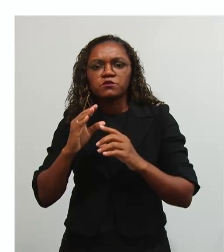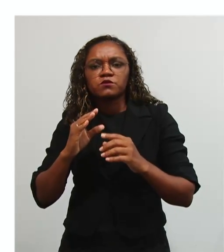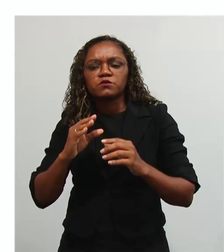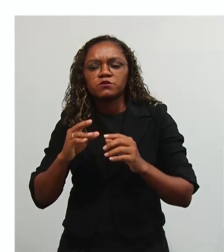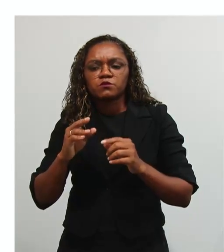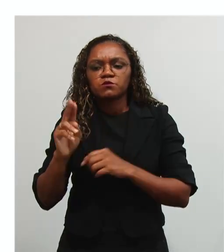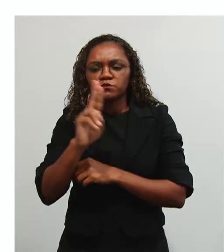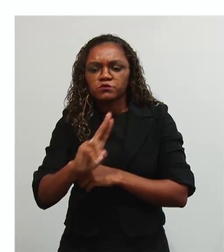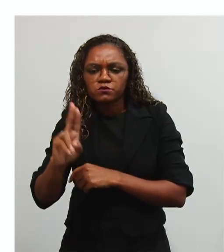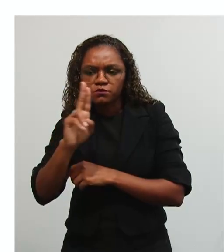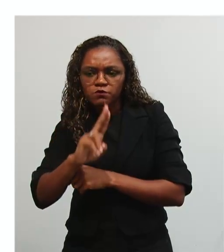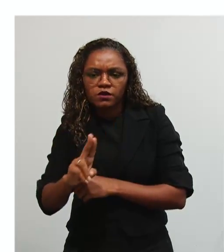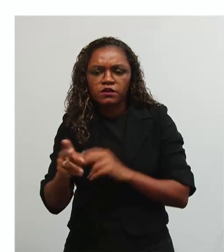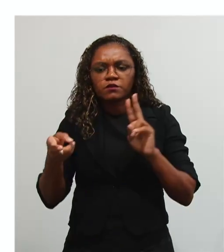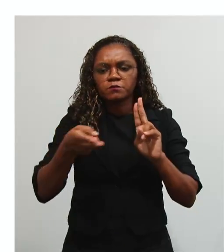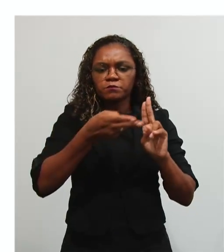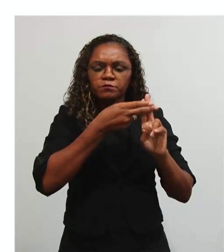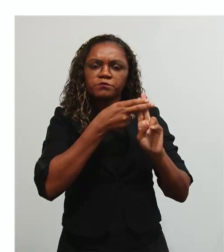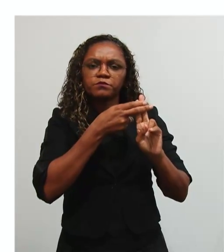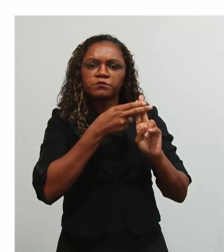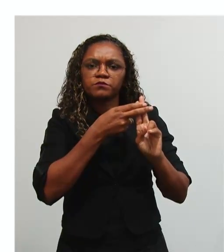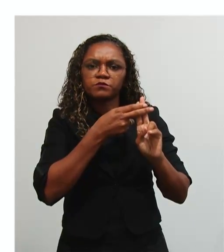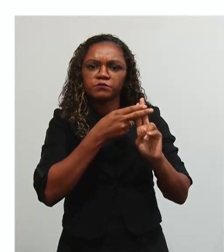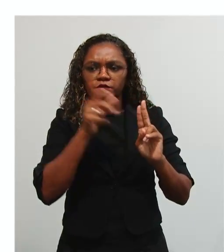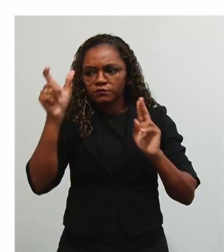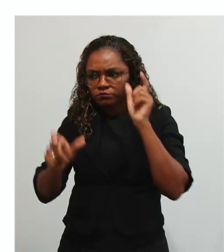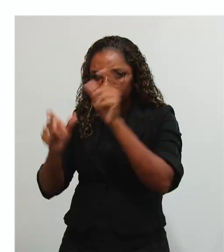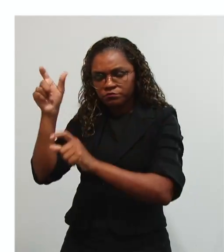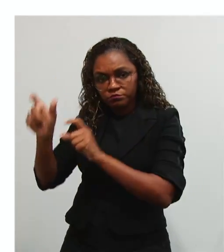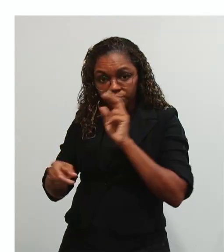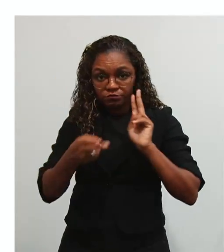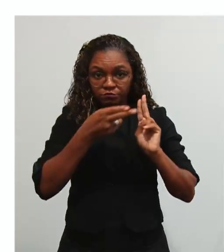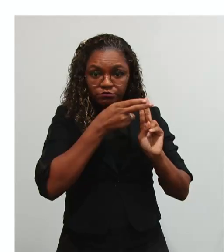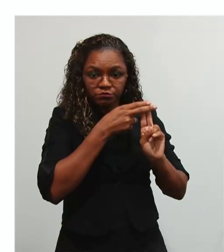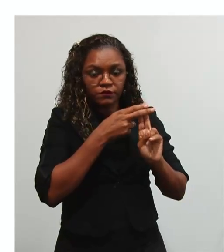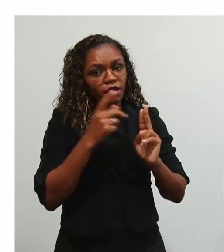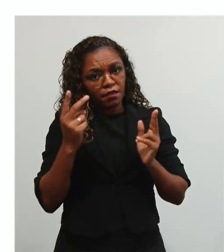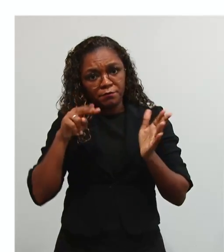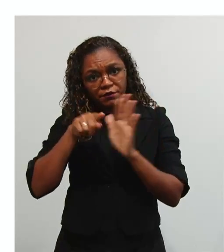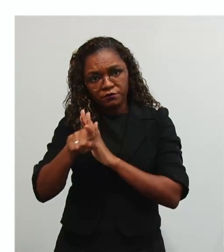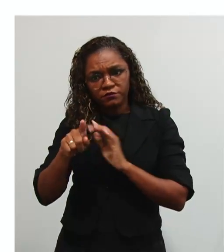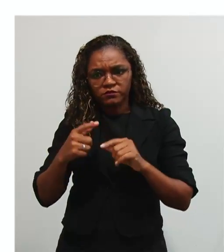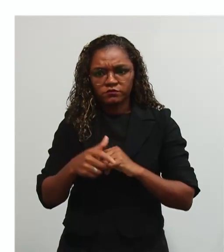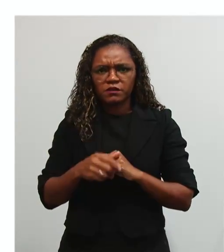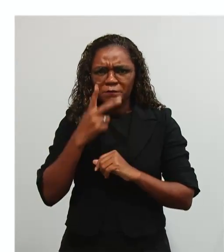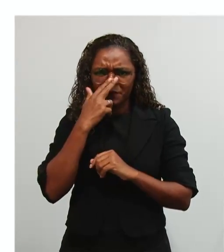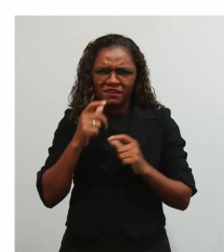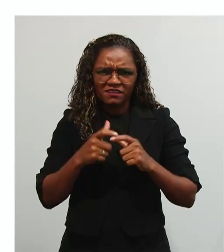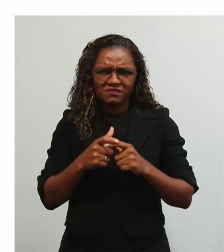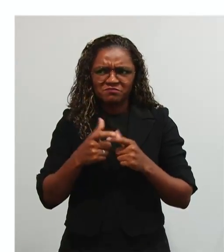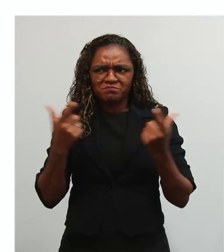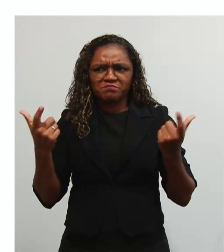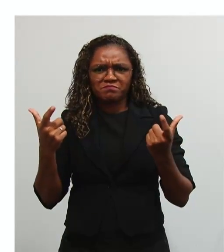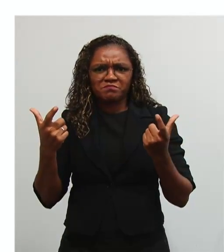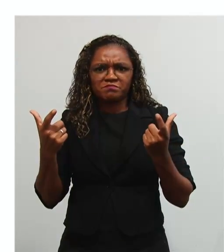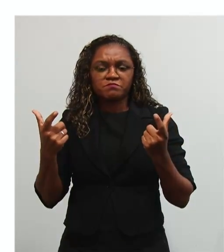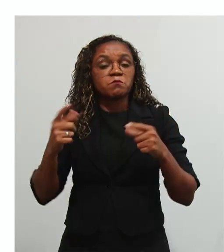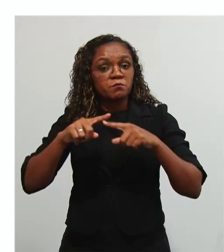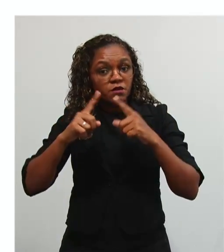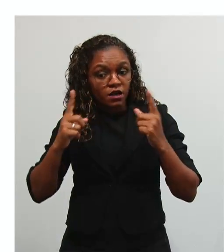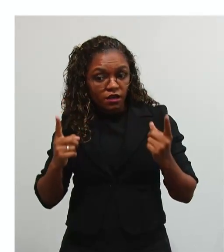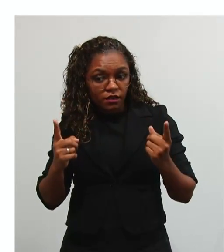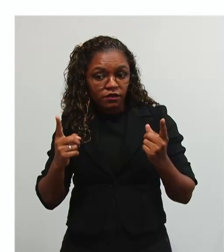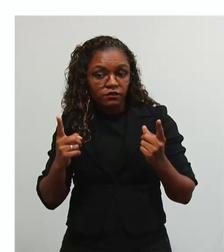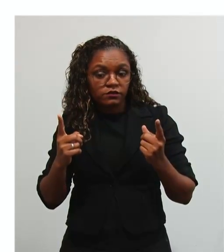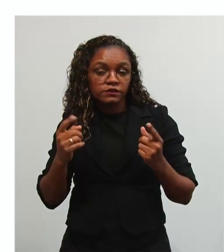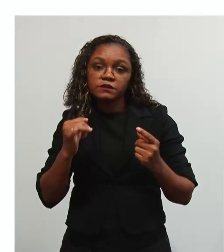de Saúde? Então, isso é uma pergunta, né? Meio ampla, né? Como a gente viu que...